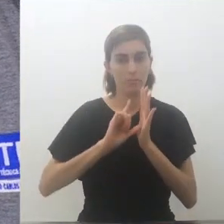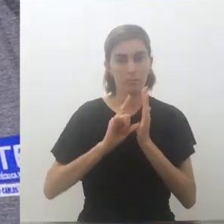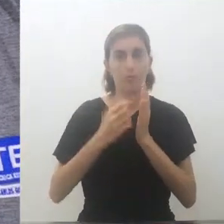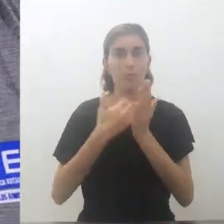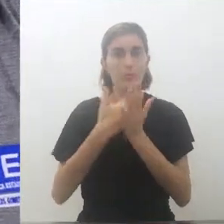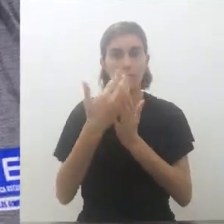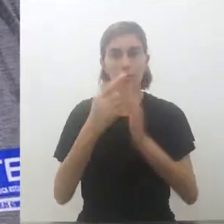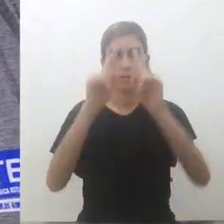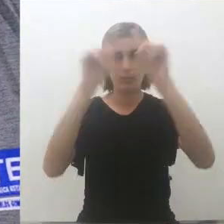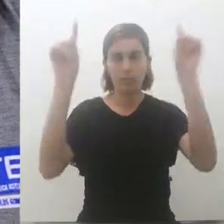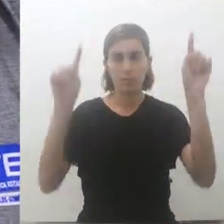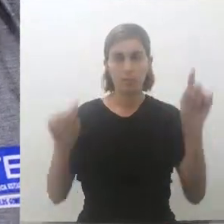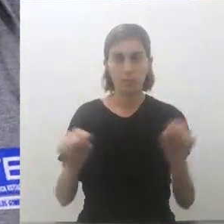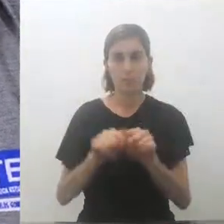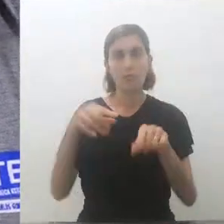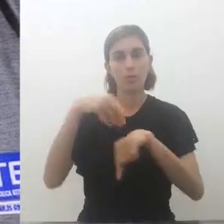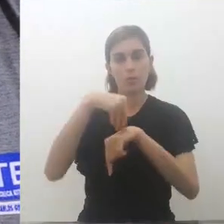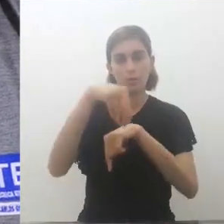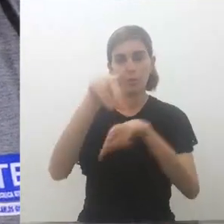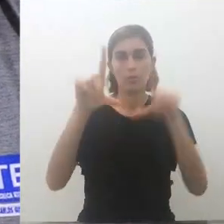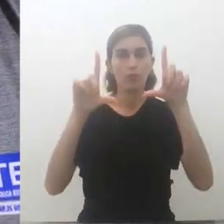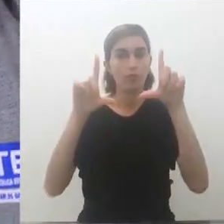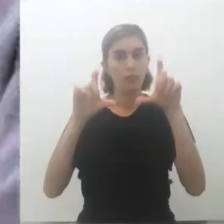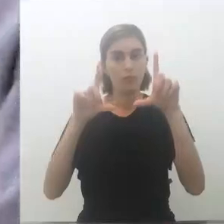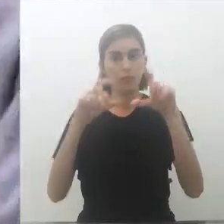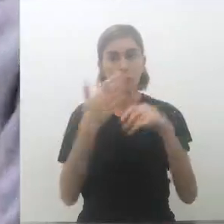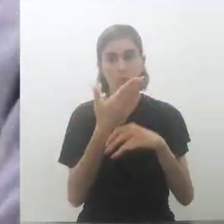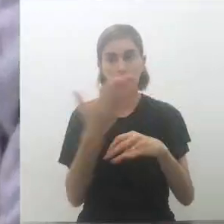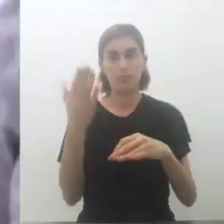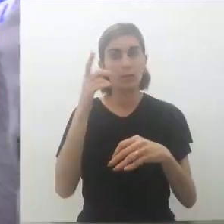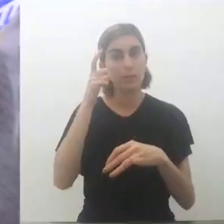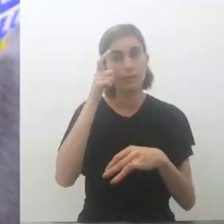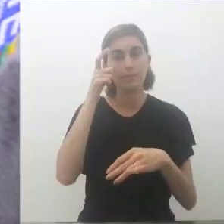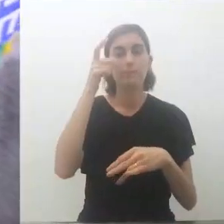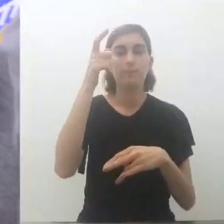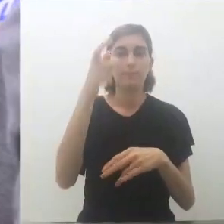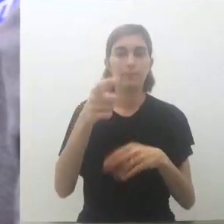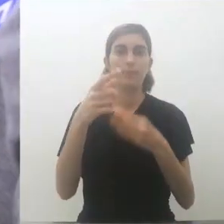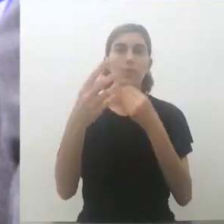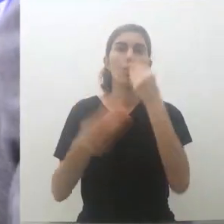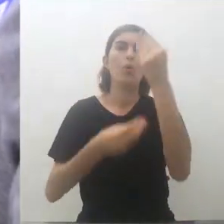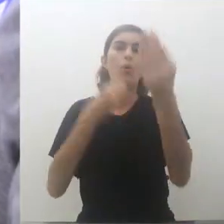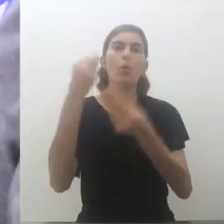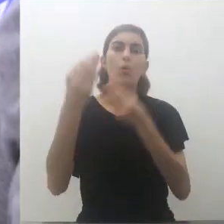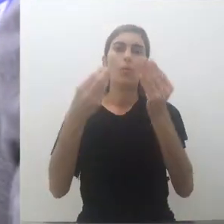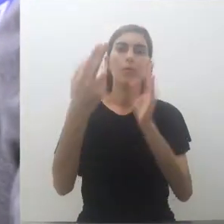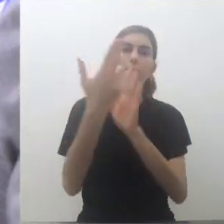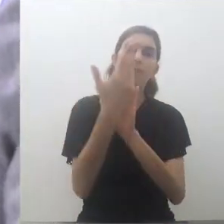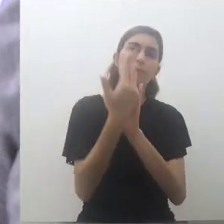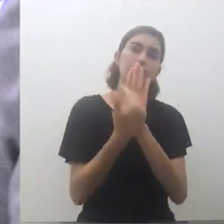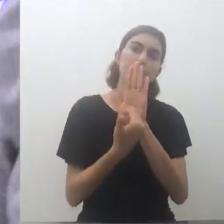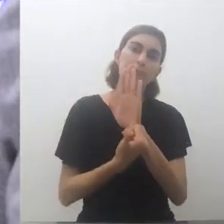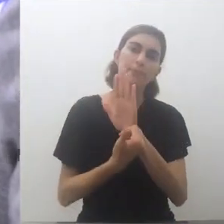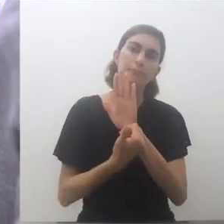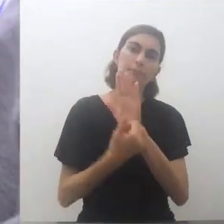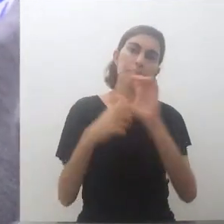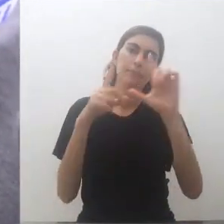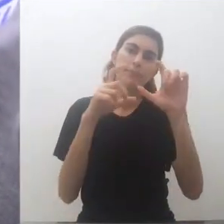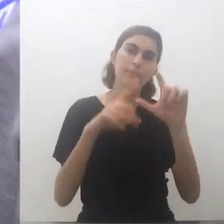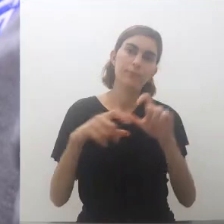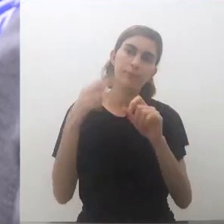enquadramento, eu trouxe uma imagem bem interessante para você, de como um cenário visual pode ser